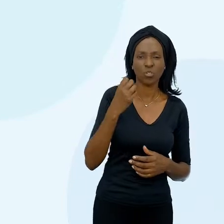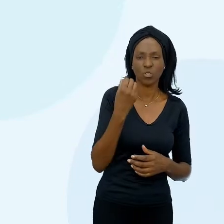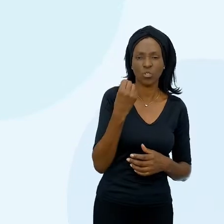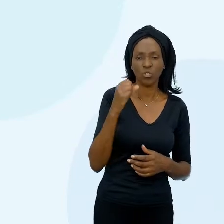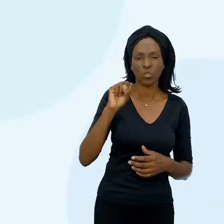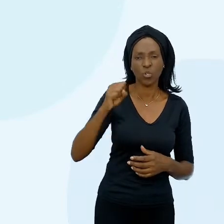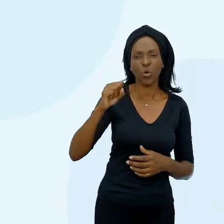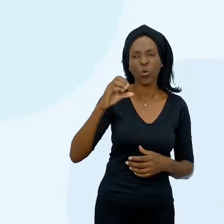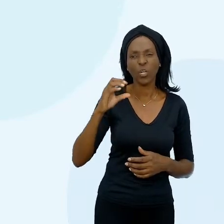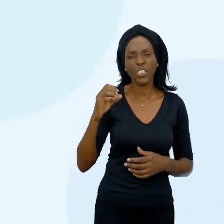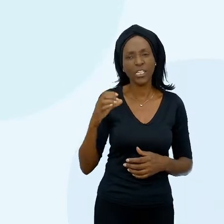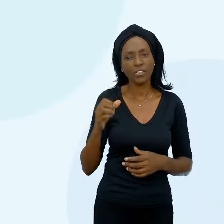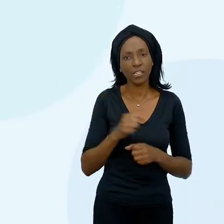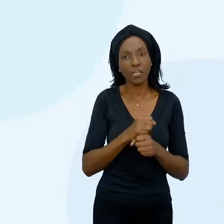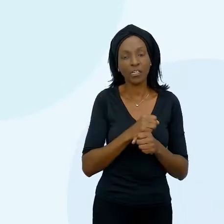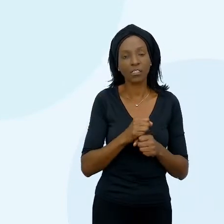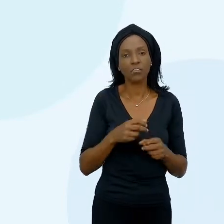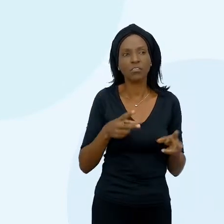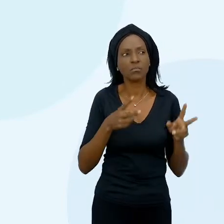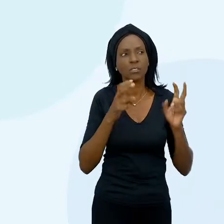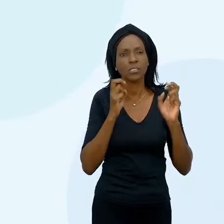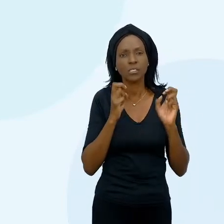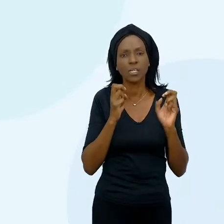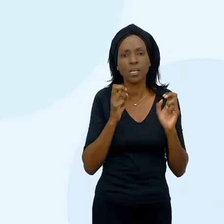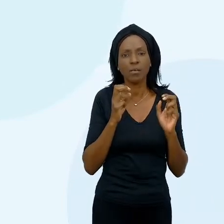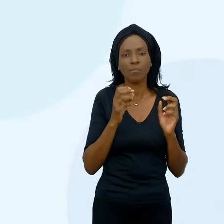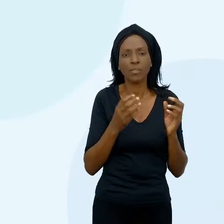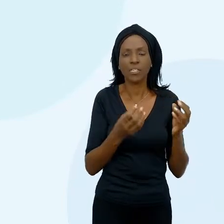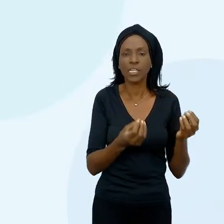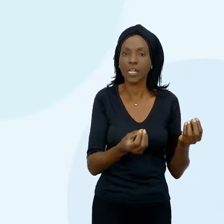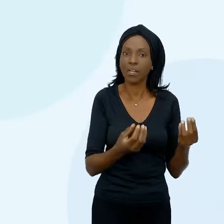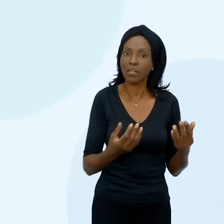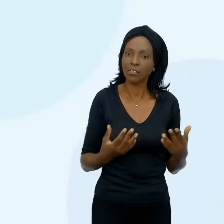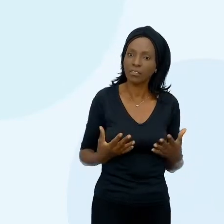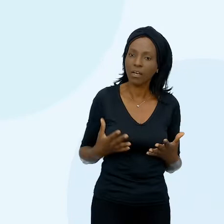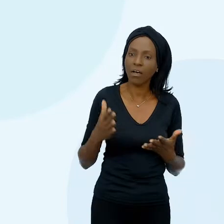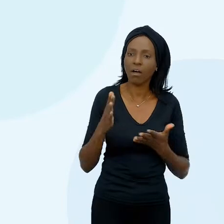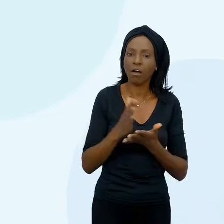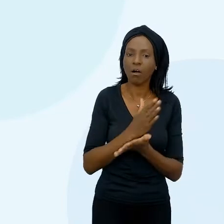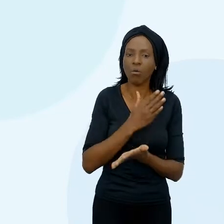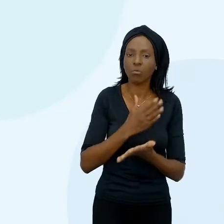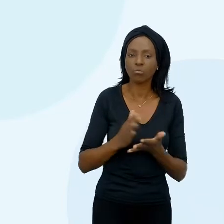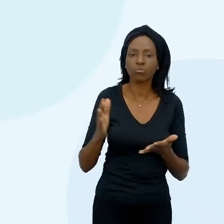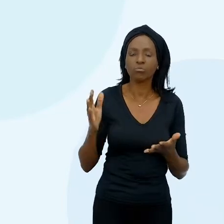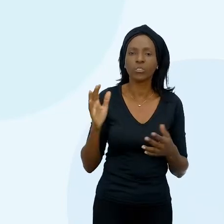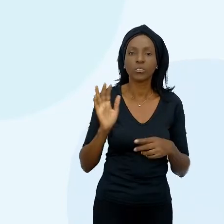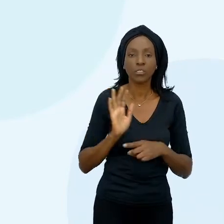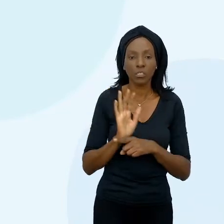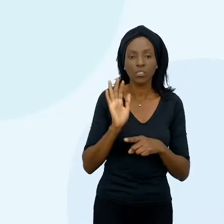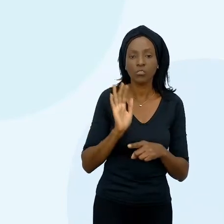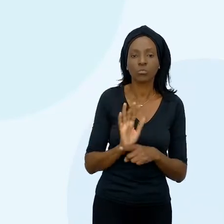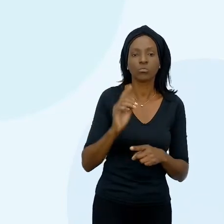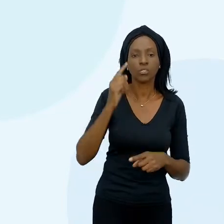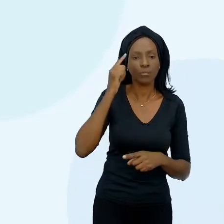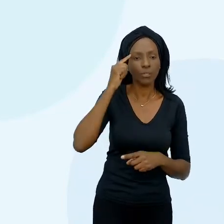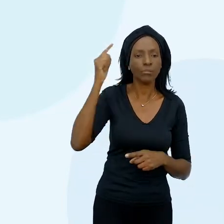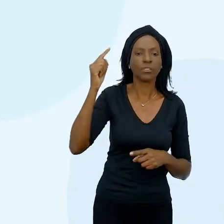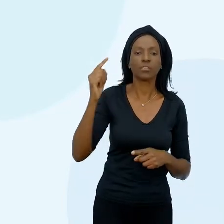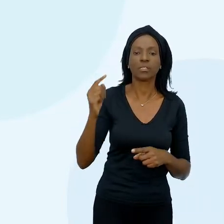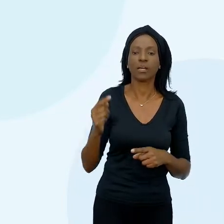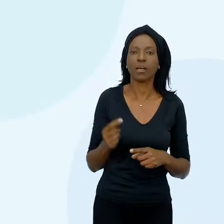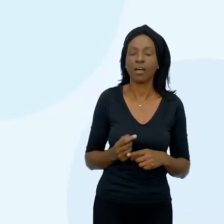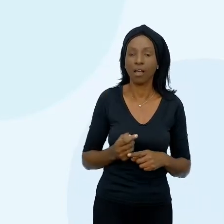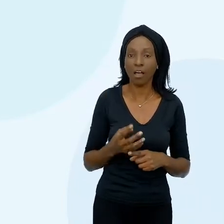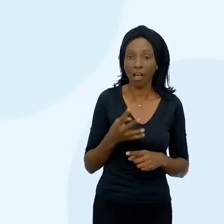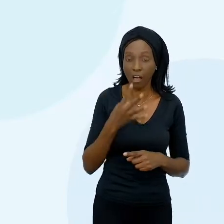perceber que ela pode nos dar alguns elementos, algumas ferramentas para pensar, pasmem, o